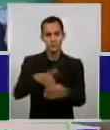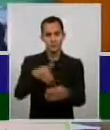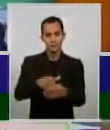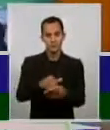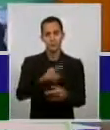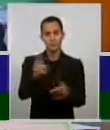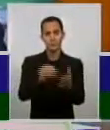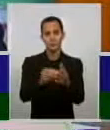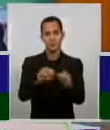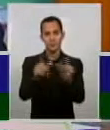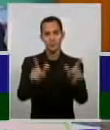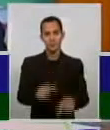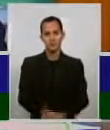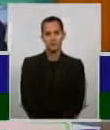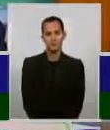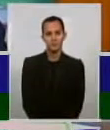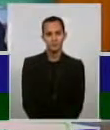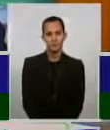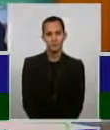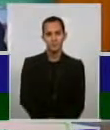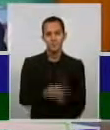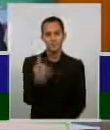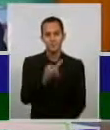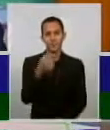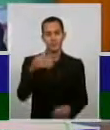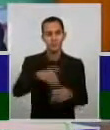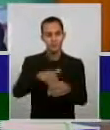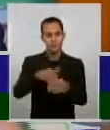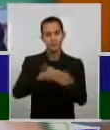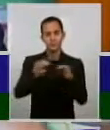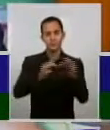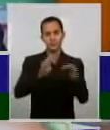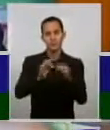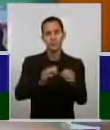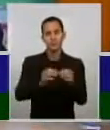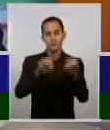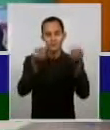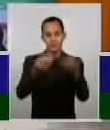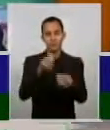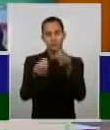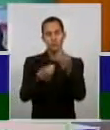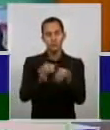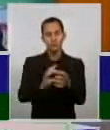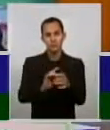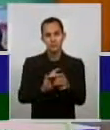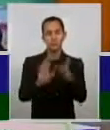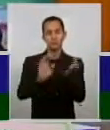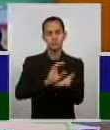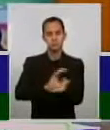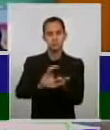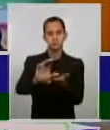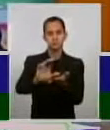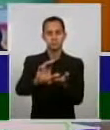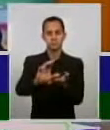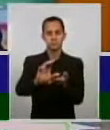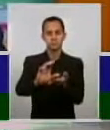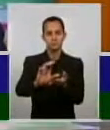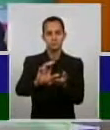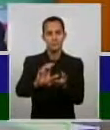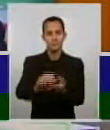Votação nominal. Estamos votando matéria que dispõe sobre a concessão de